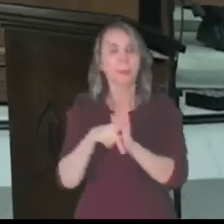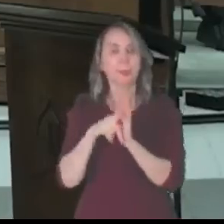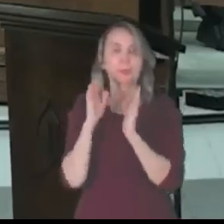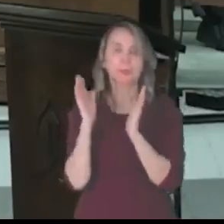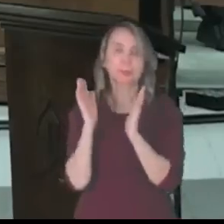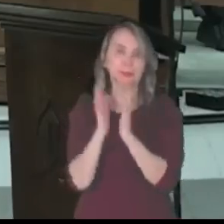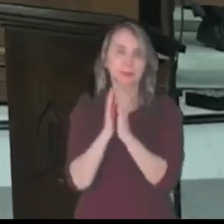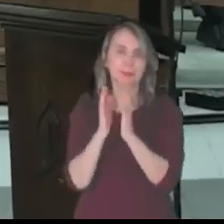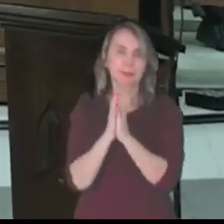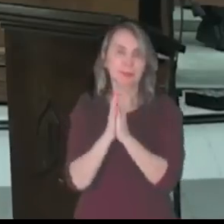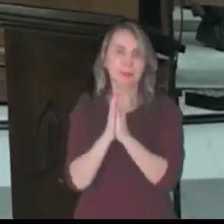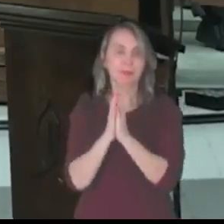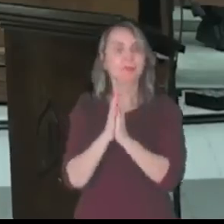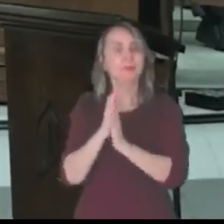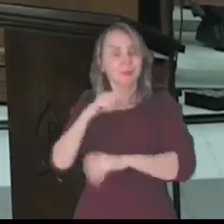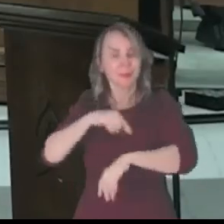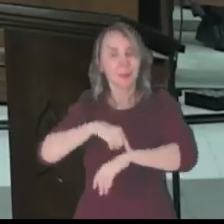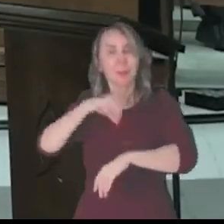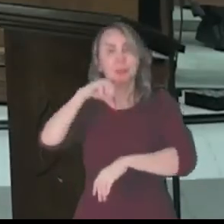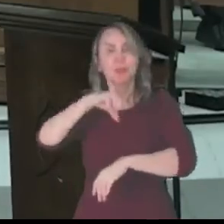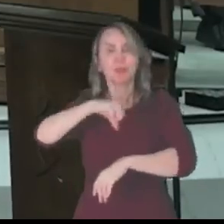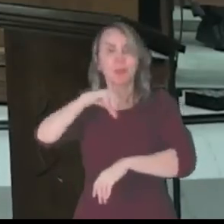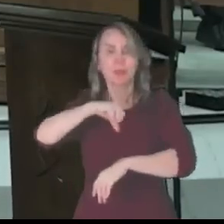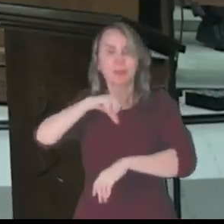a Hora Nona